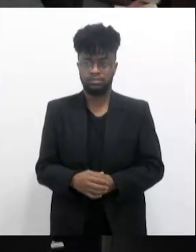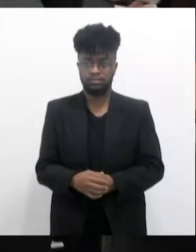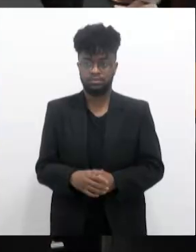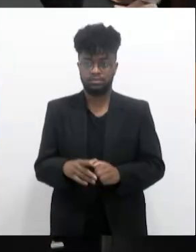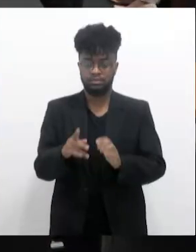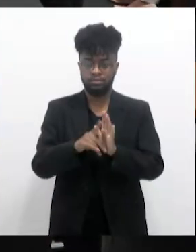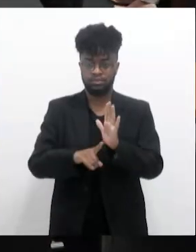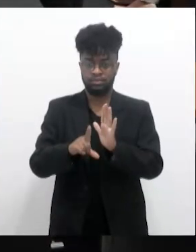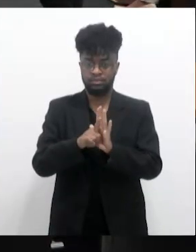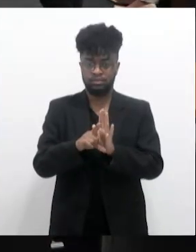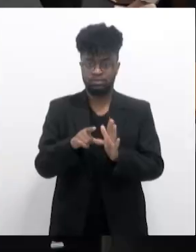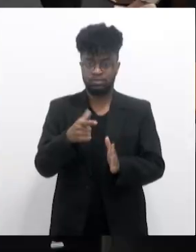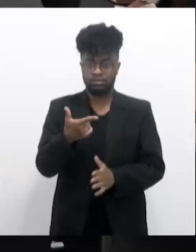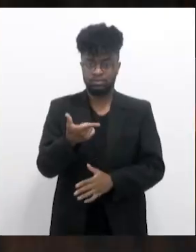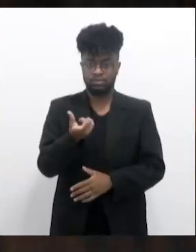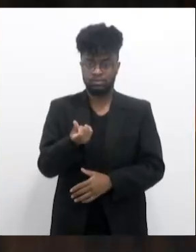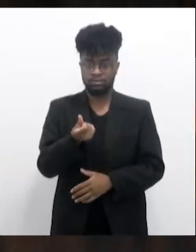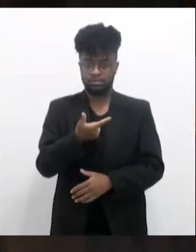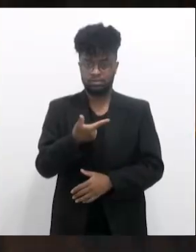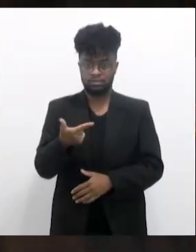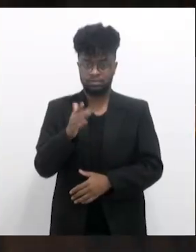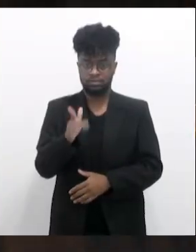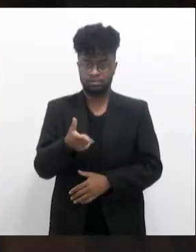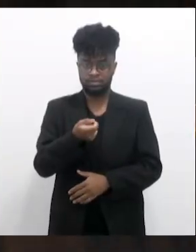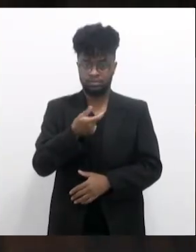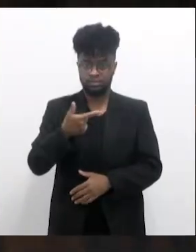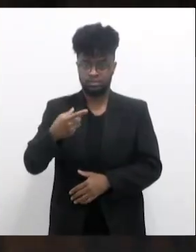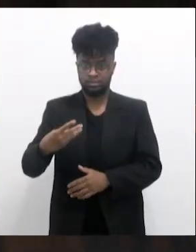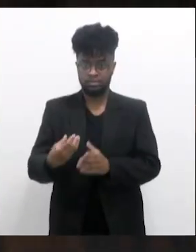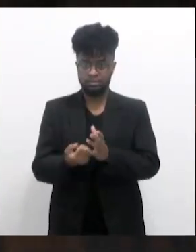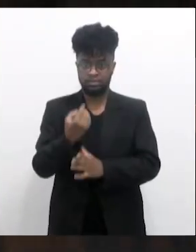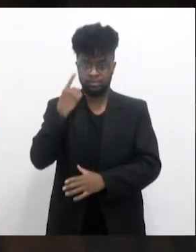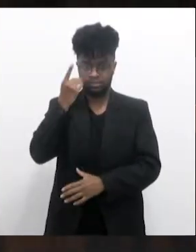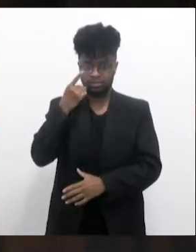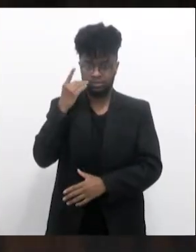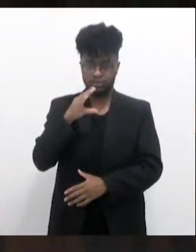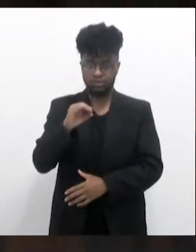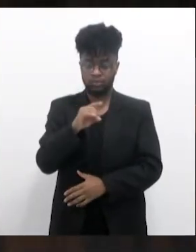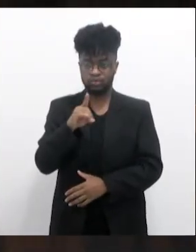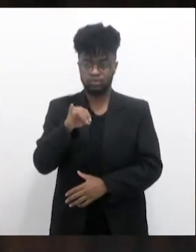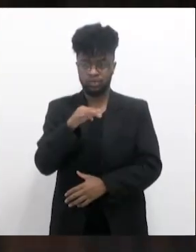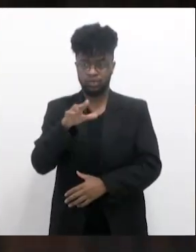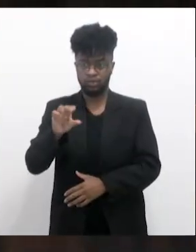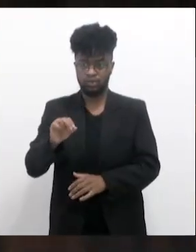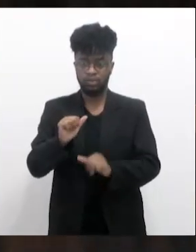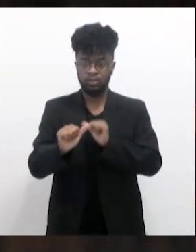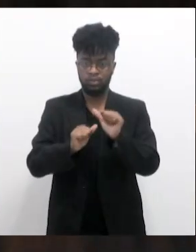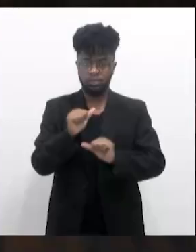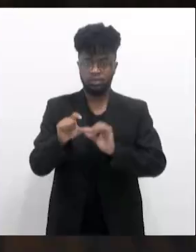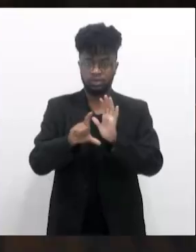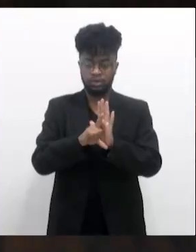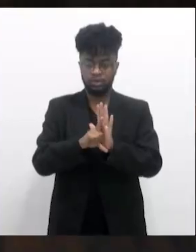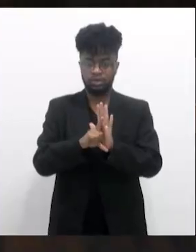Projeto de lei número 2622/2023, de autoria do deputado Vinícius Cozzolino, que altera a lei número